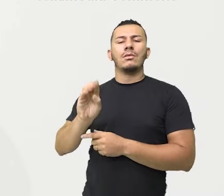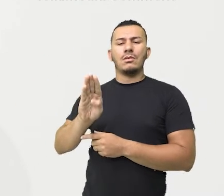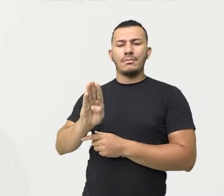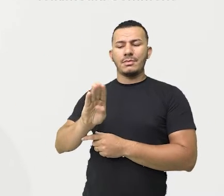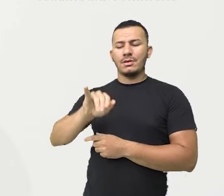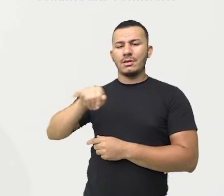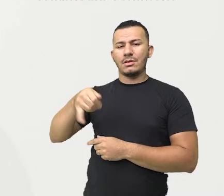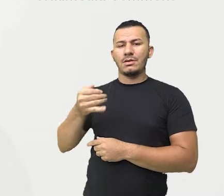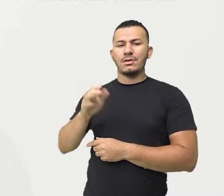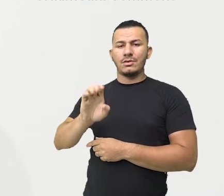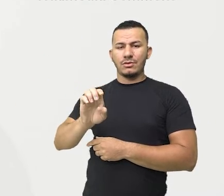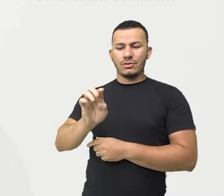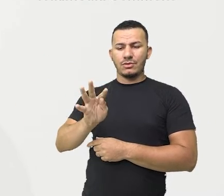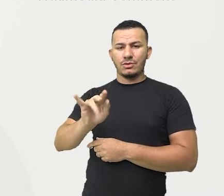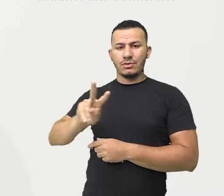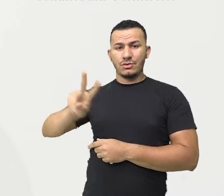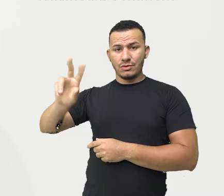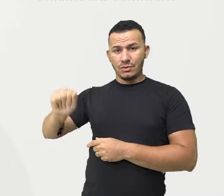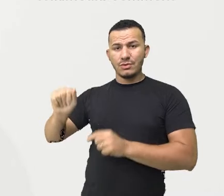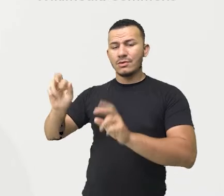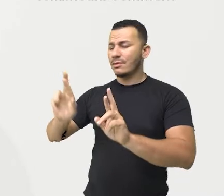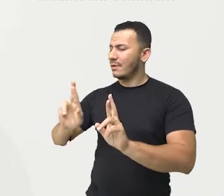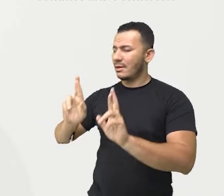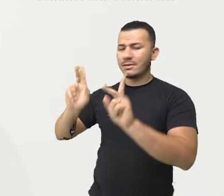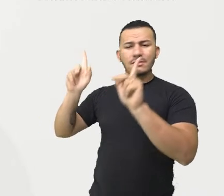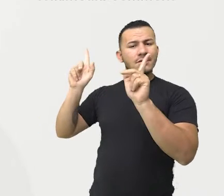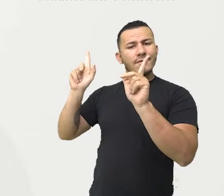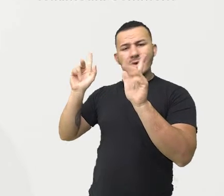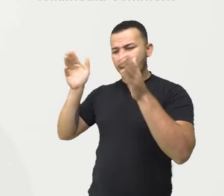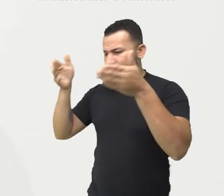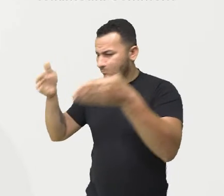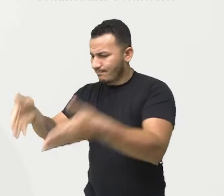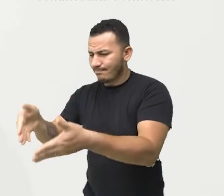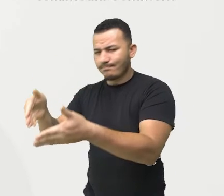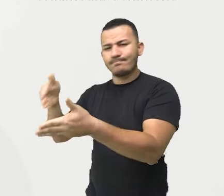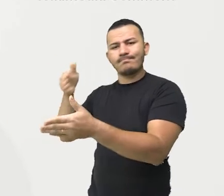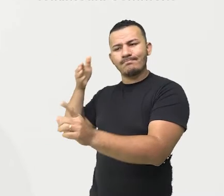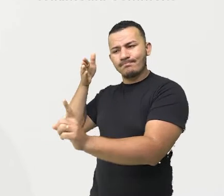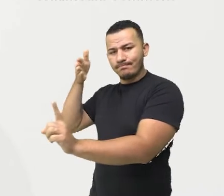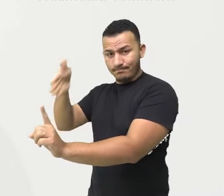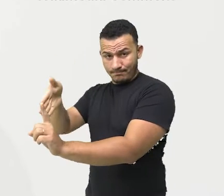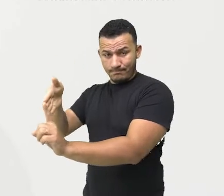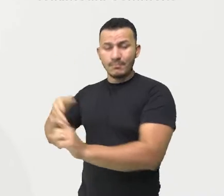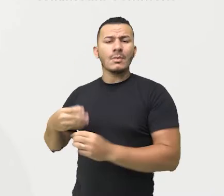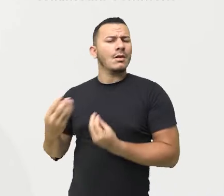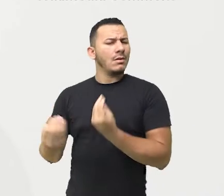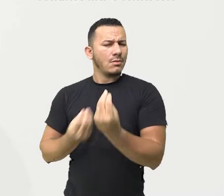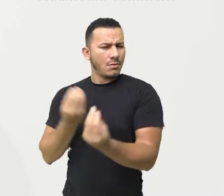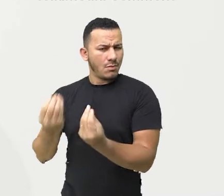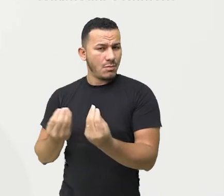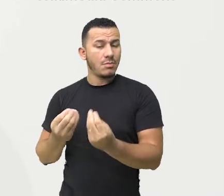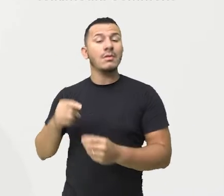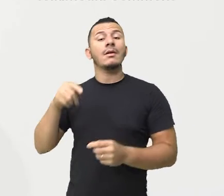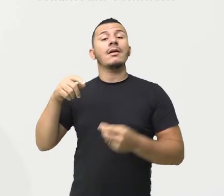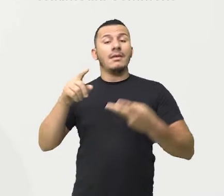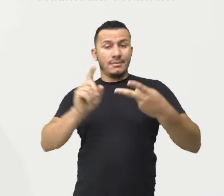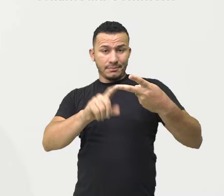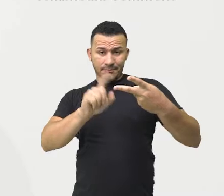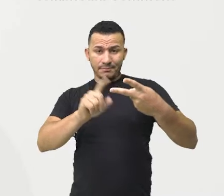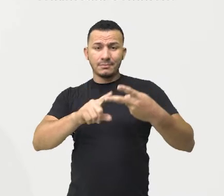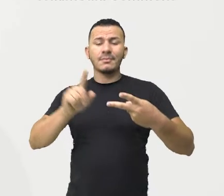características físicas. Então, a descrição objetiva procura descrever de